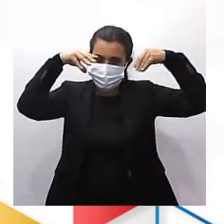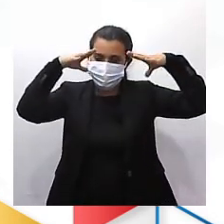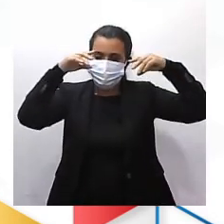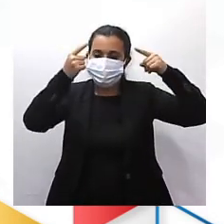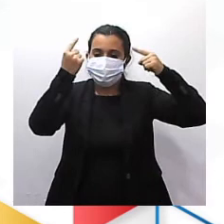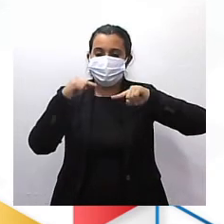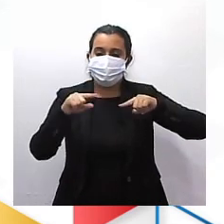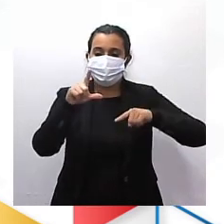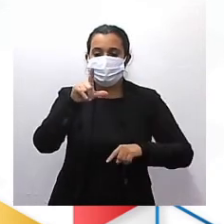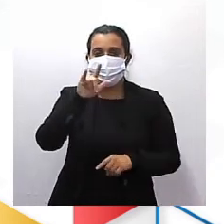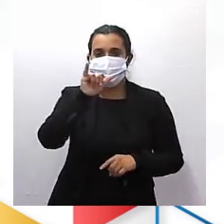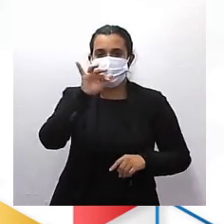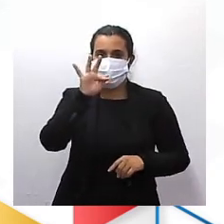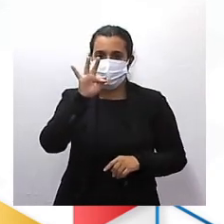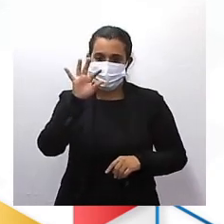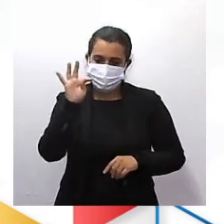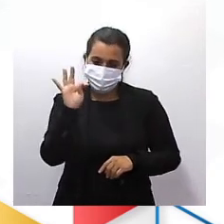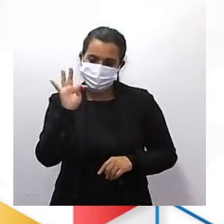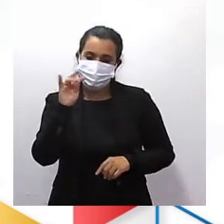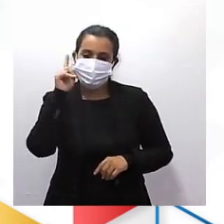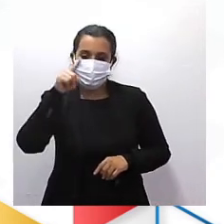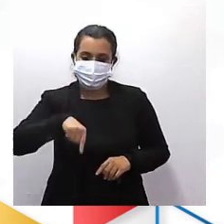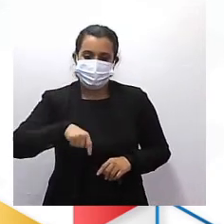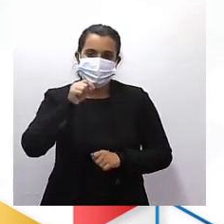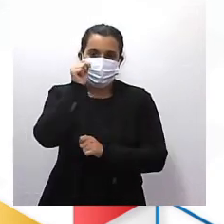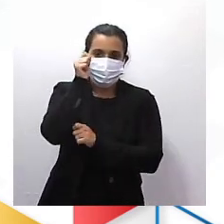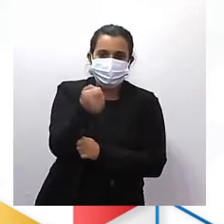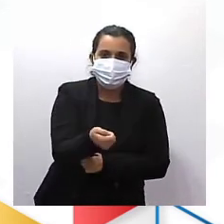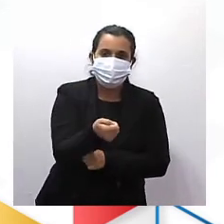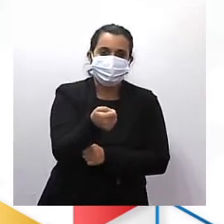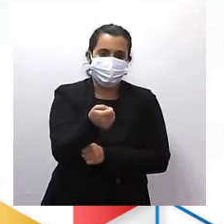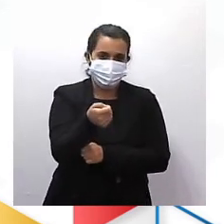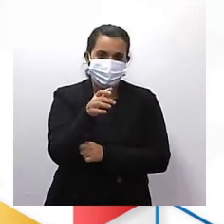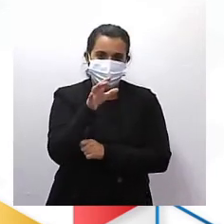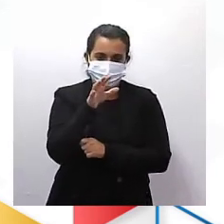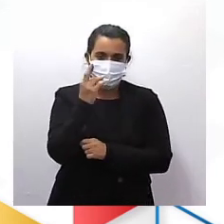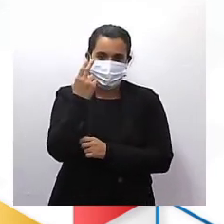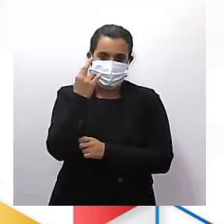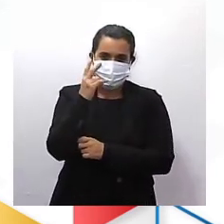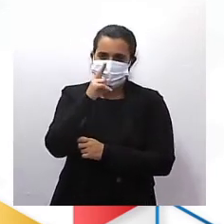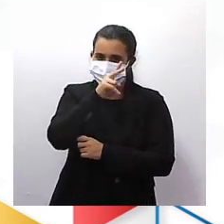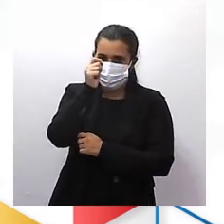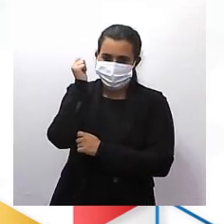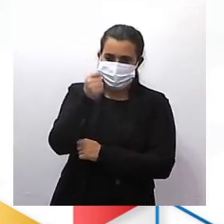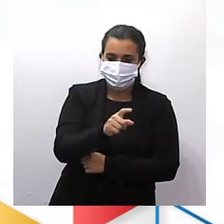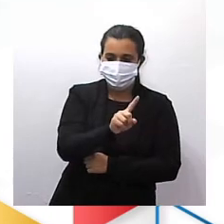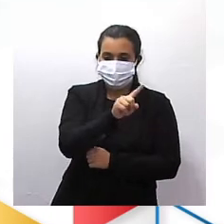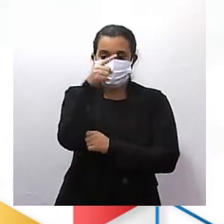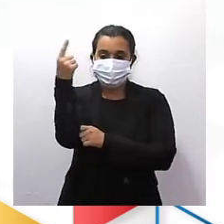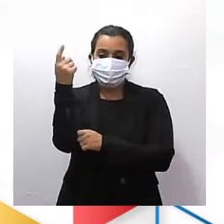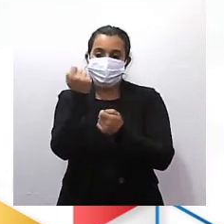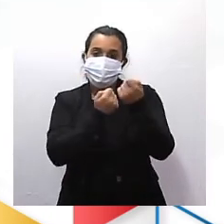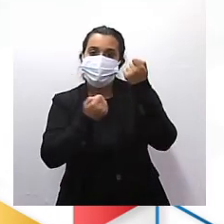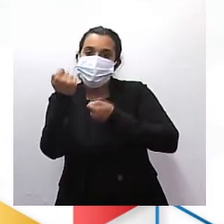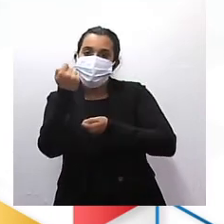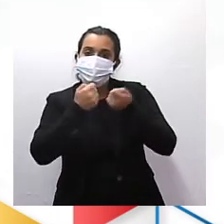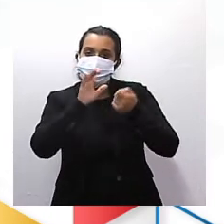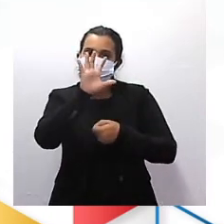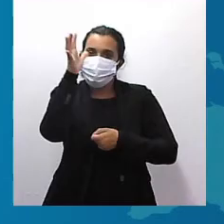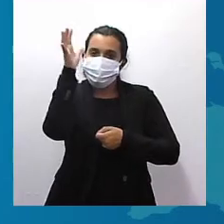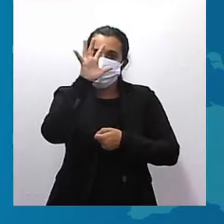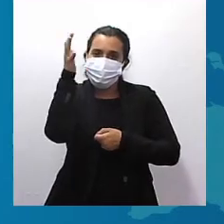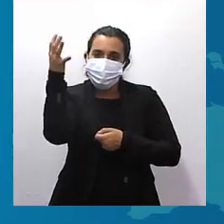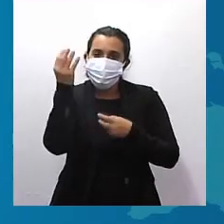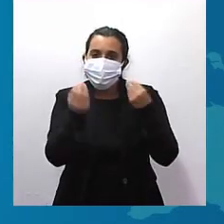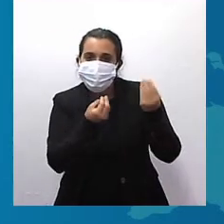Mjolnir. No próximo, control the atmosphere, controlar a atmosfera. E o outro abaixo, lift the tanks, que